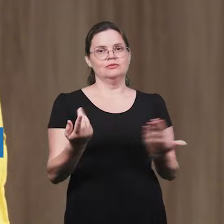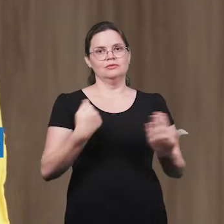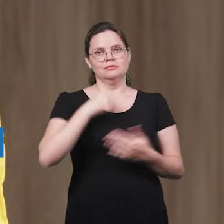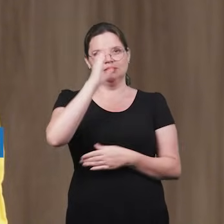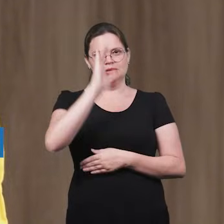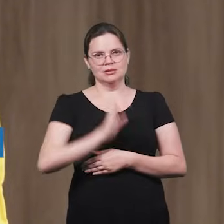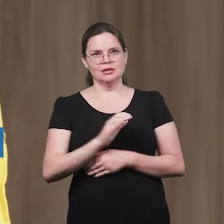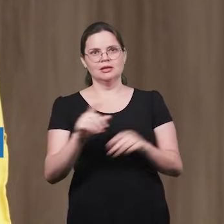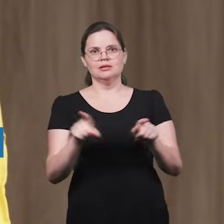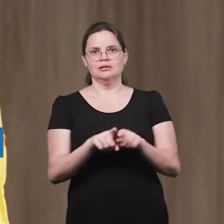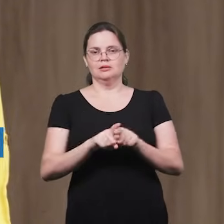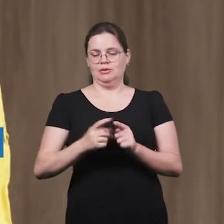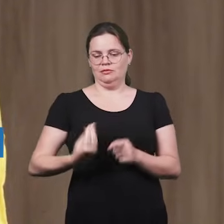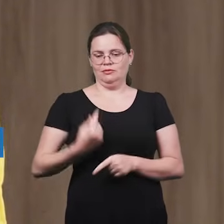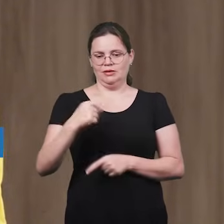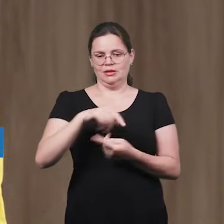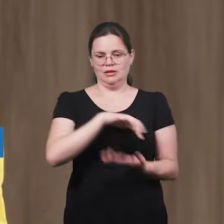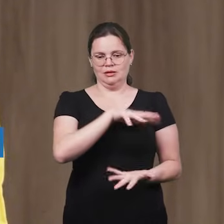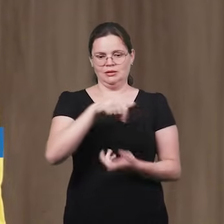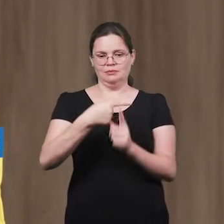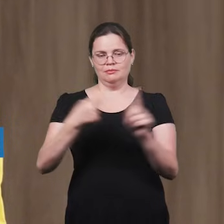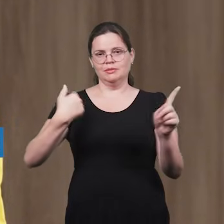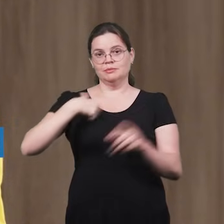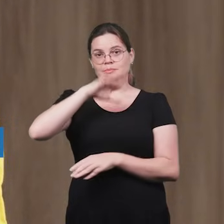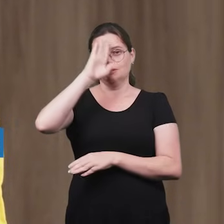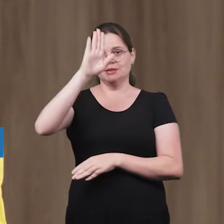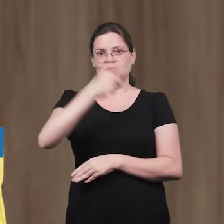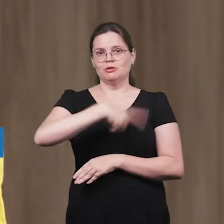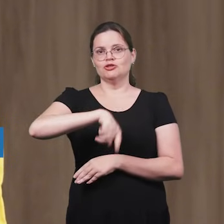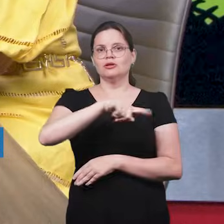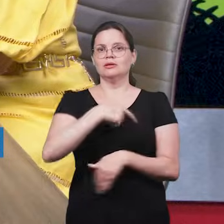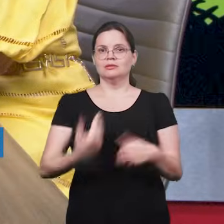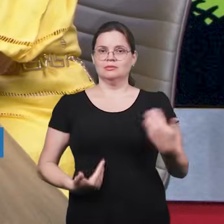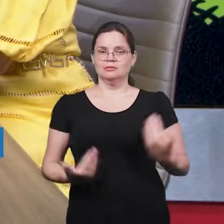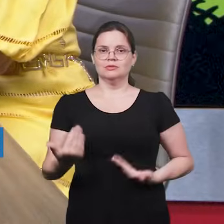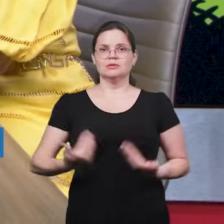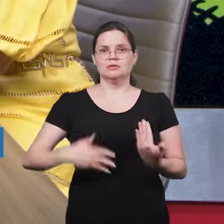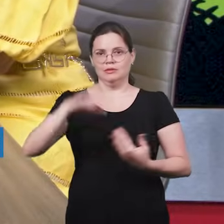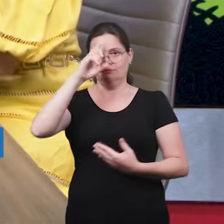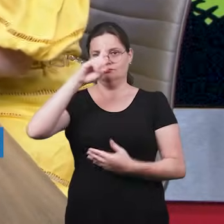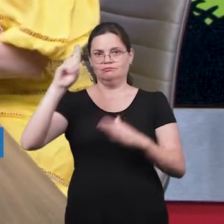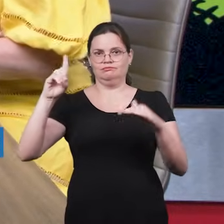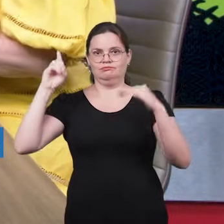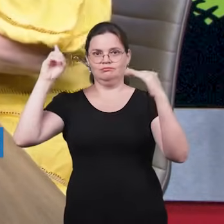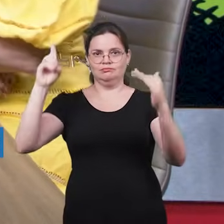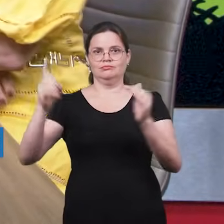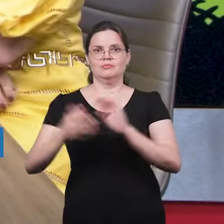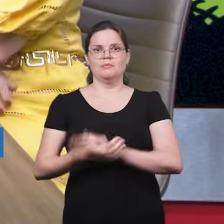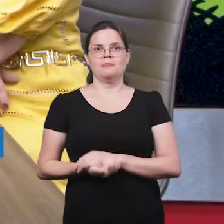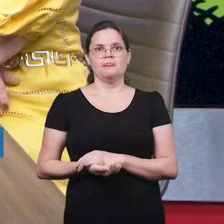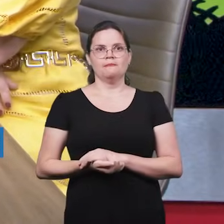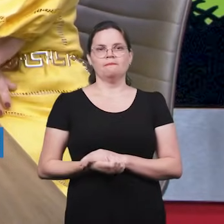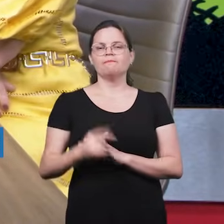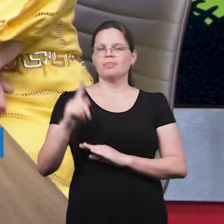honroso nessa terra, mas sobretudo, como servos do Deus Altíssimo. Essa é uma orientação